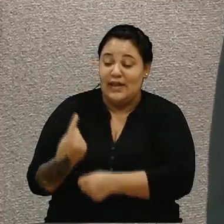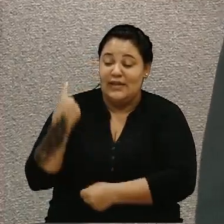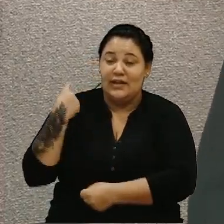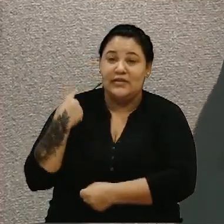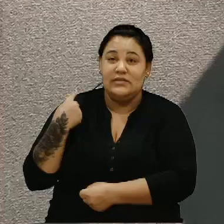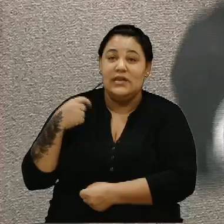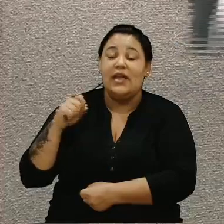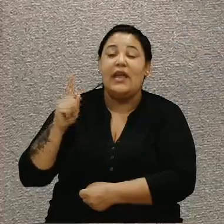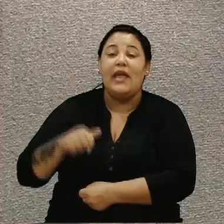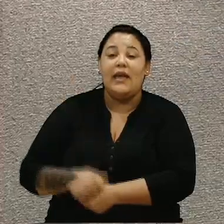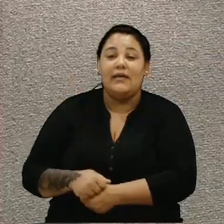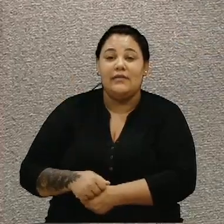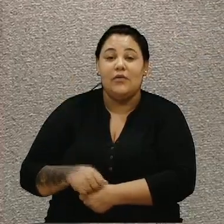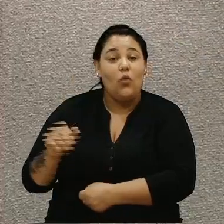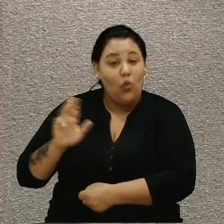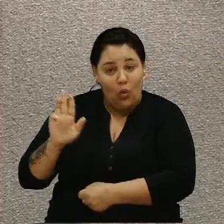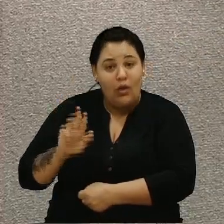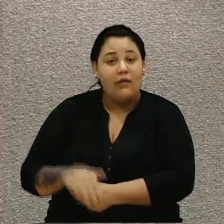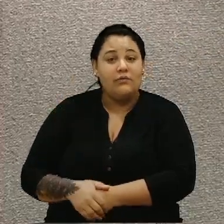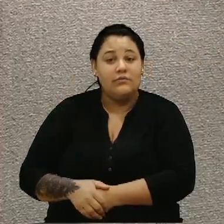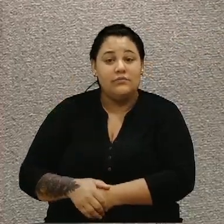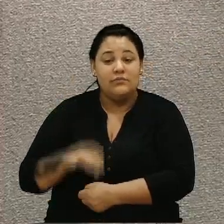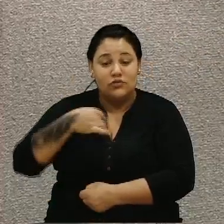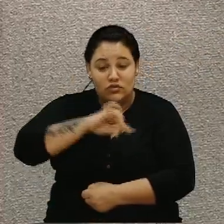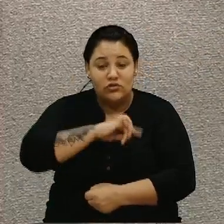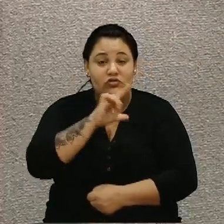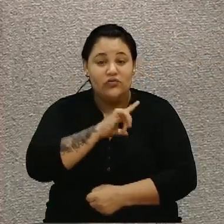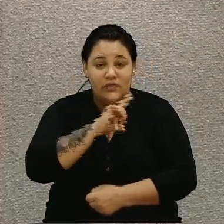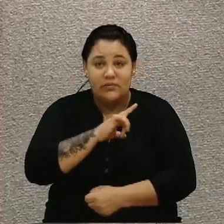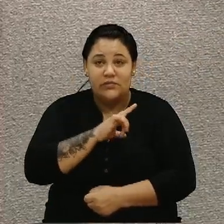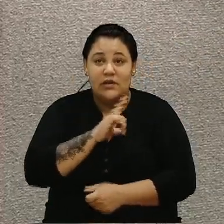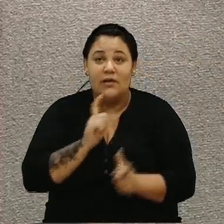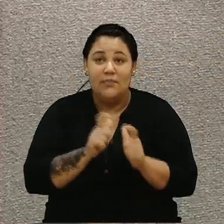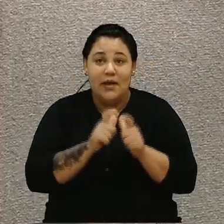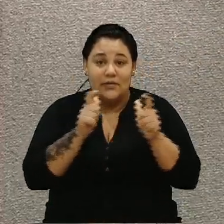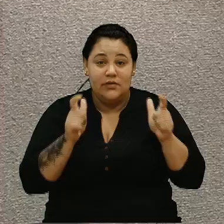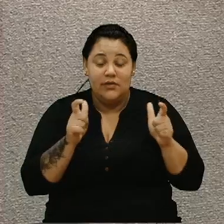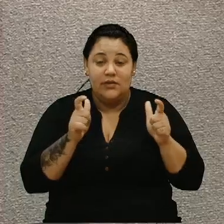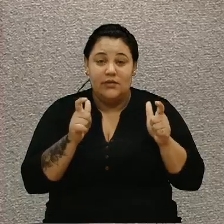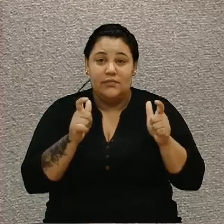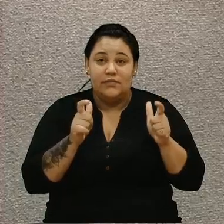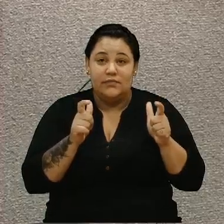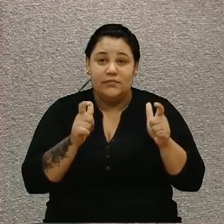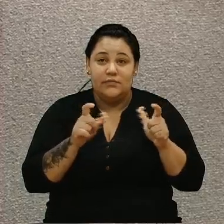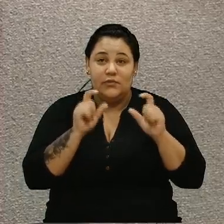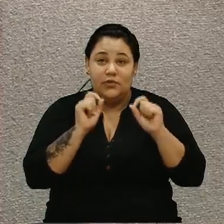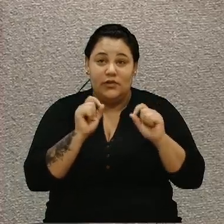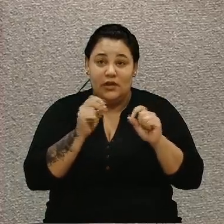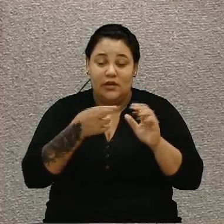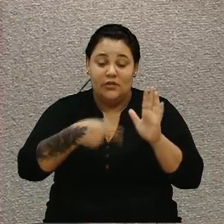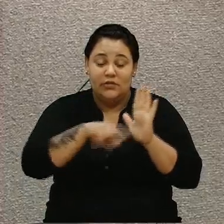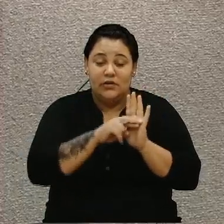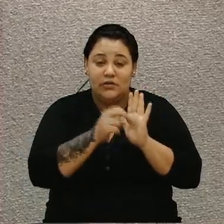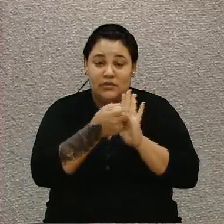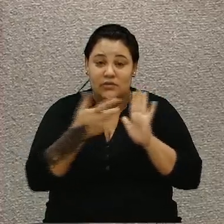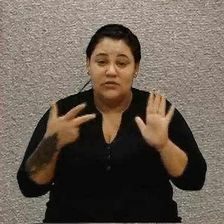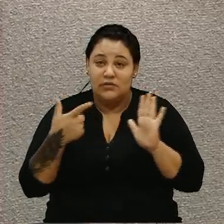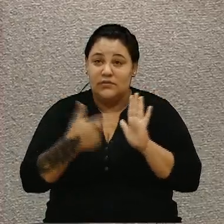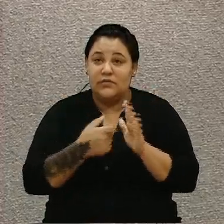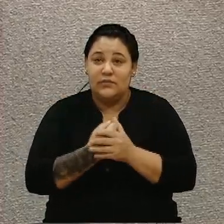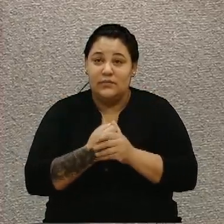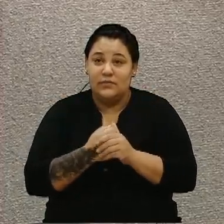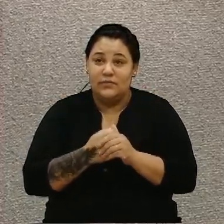mesmo. Então, nós tivemos a maior. E o que é resultado disso?